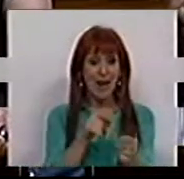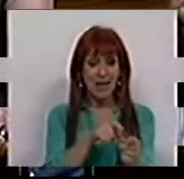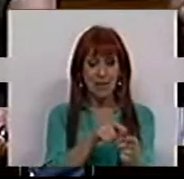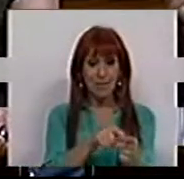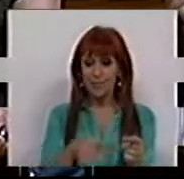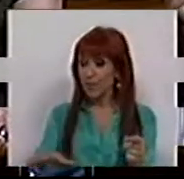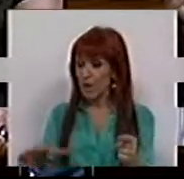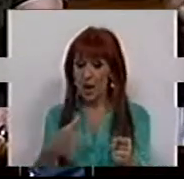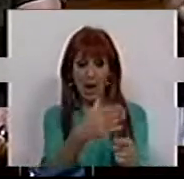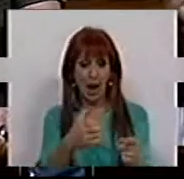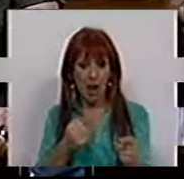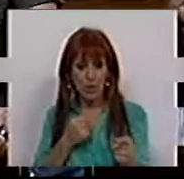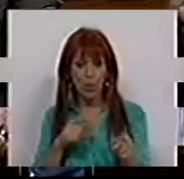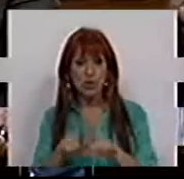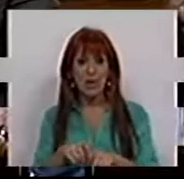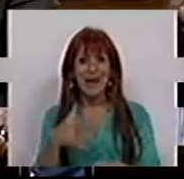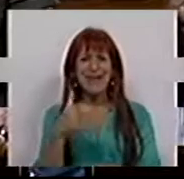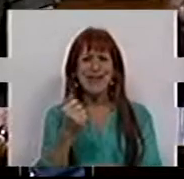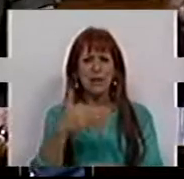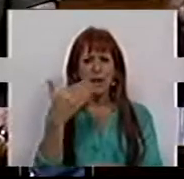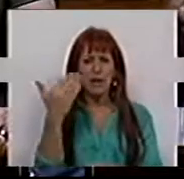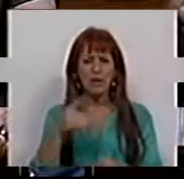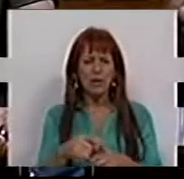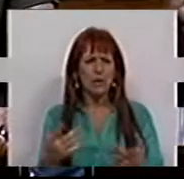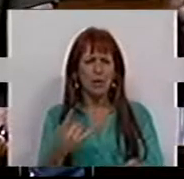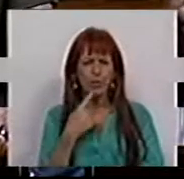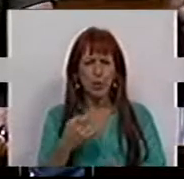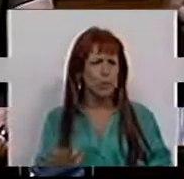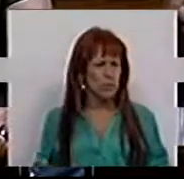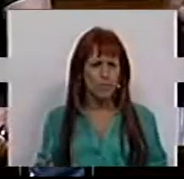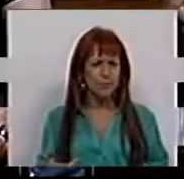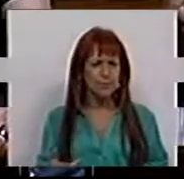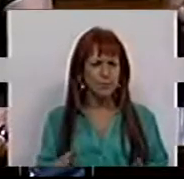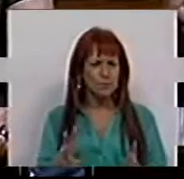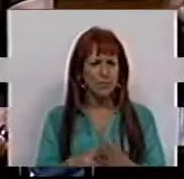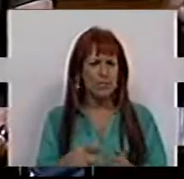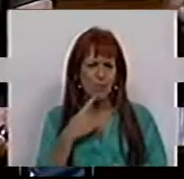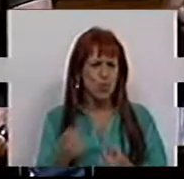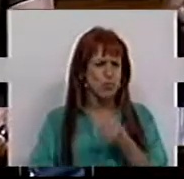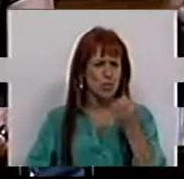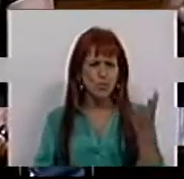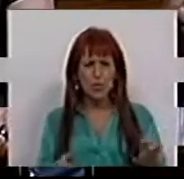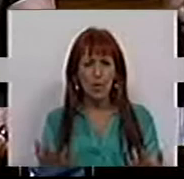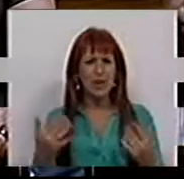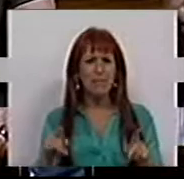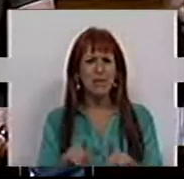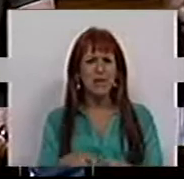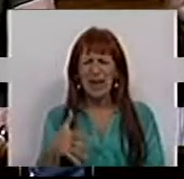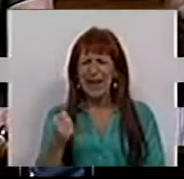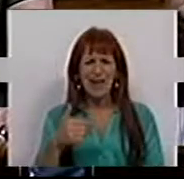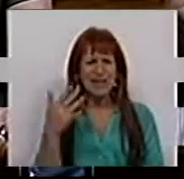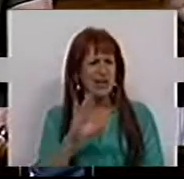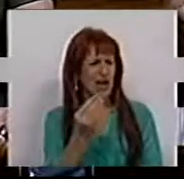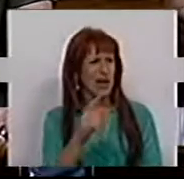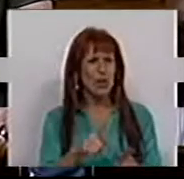criança a adotar os ditos 15 dias. Enfim, perguntamos-nos, as realidades são muitas. mas não é em 15 dias